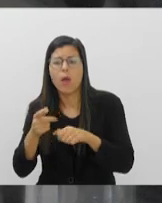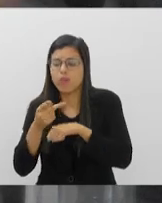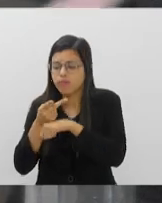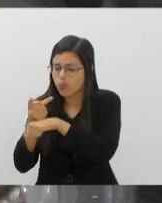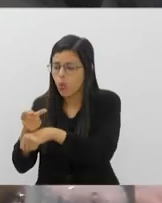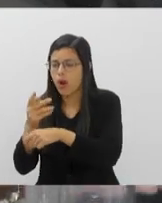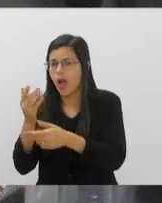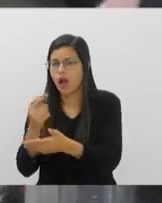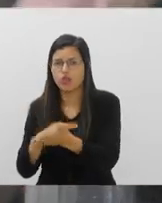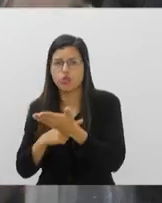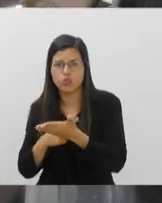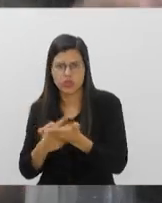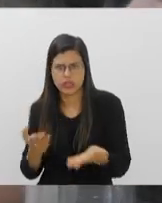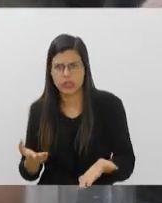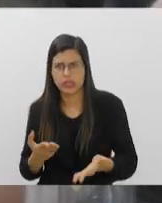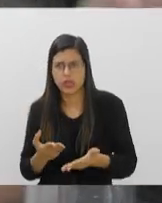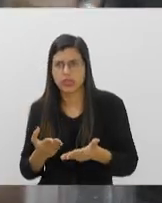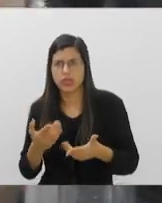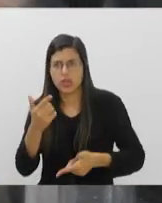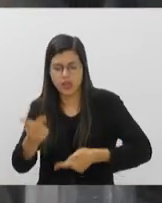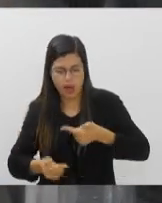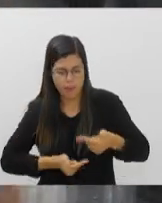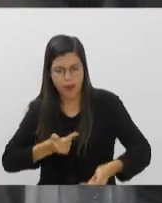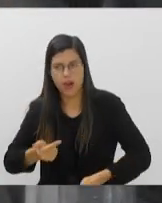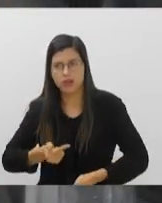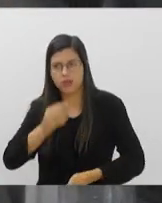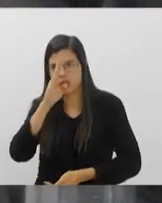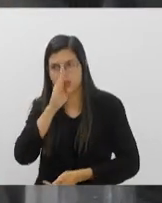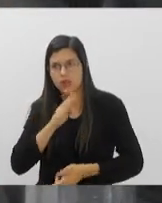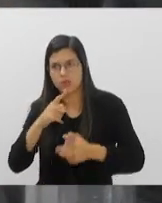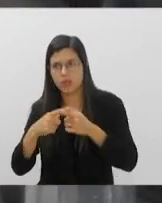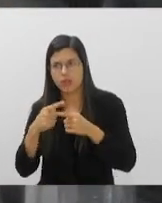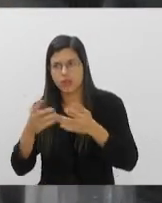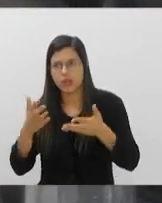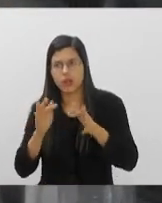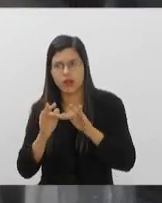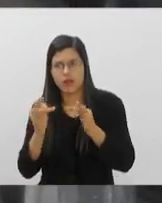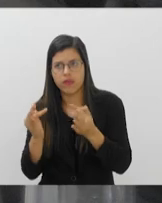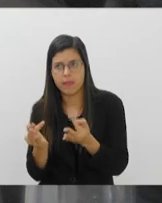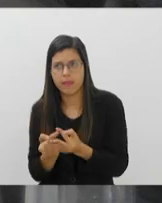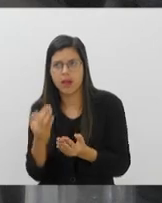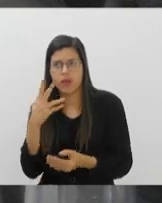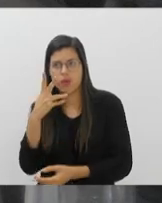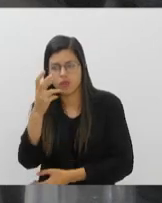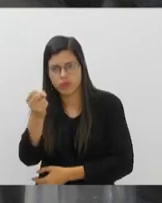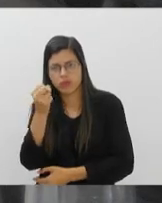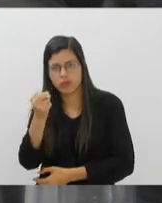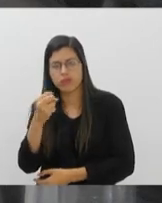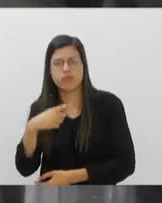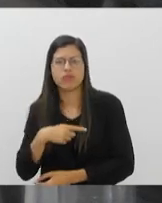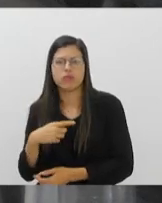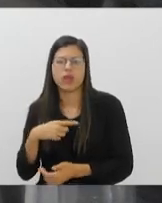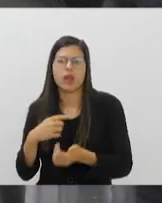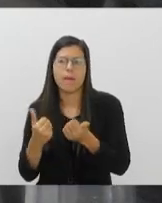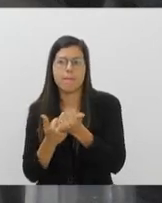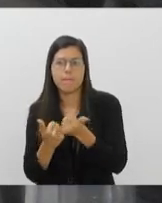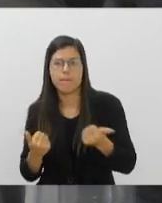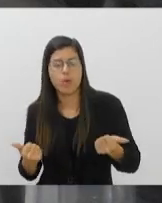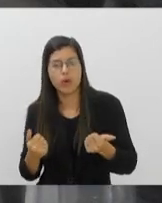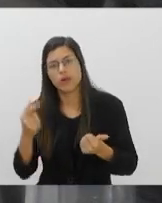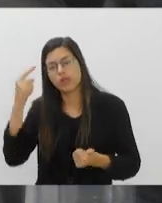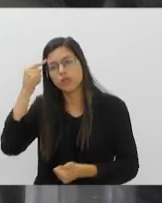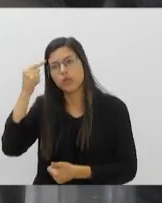tá oferecendo um trabalho de graça porque a gente quer que aquela família Se fortaleça tenha apoio porque a gente tá